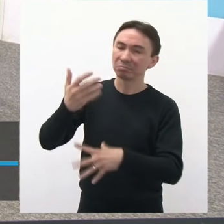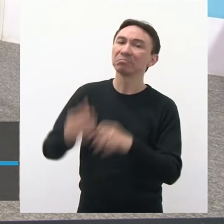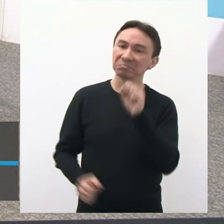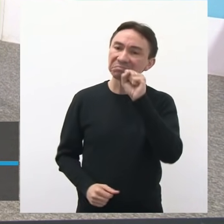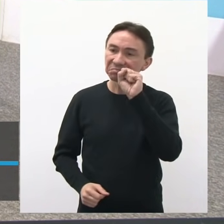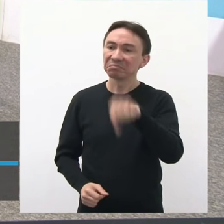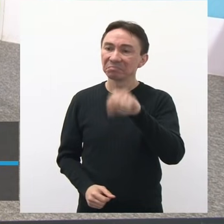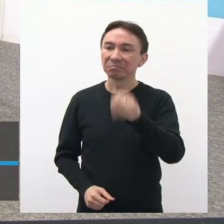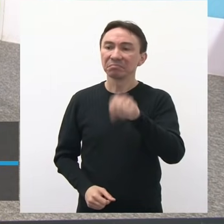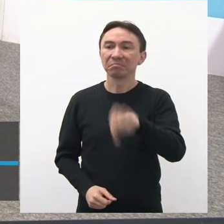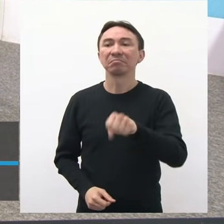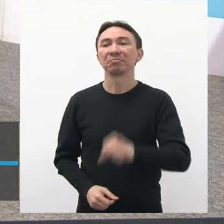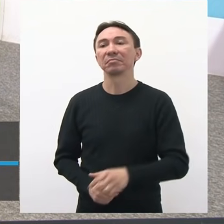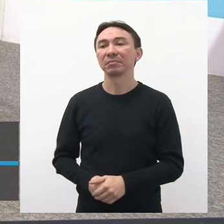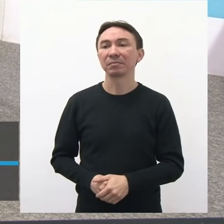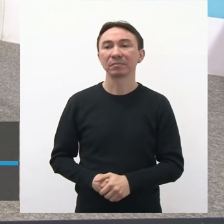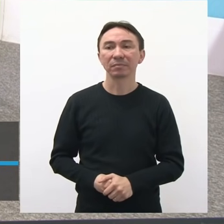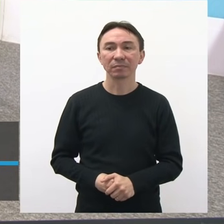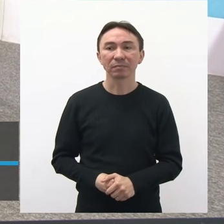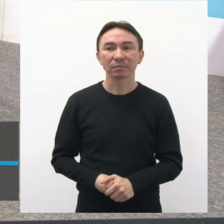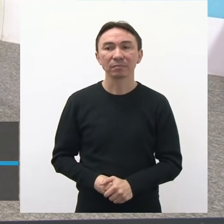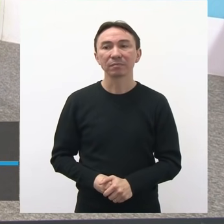fazer o triangulinho aí. Beleza.